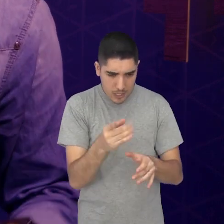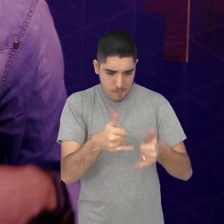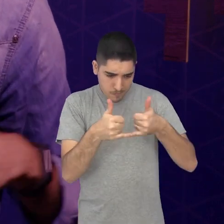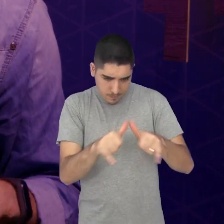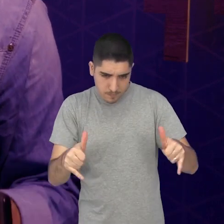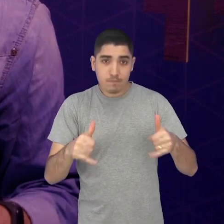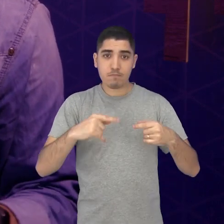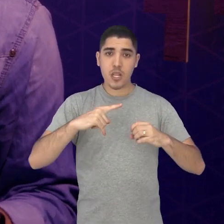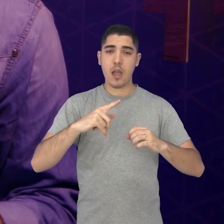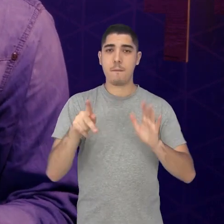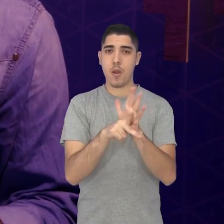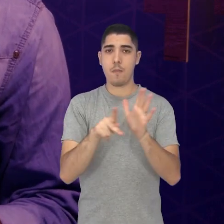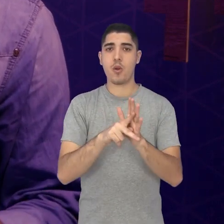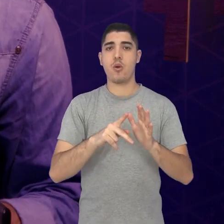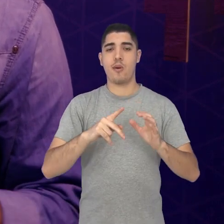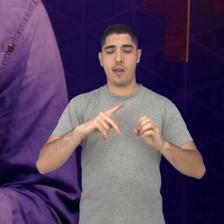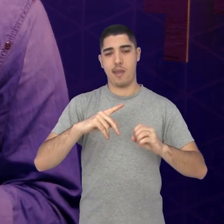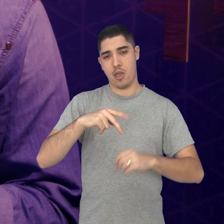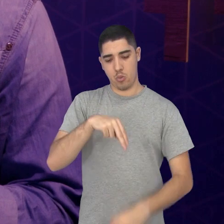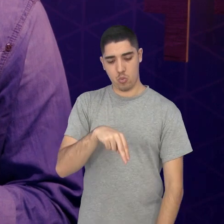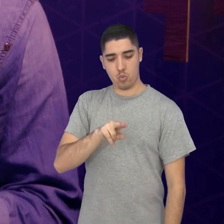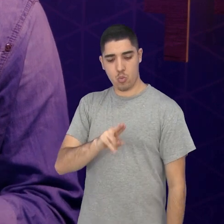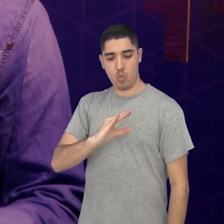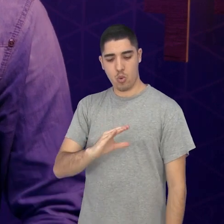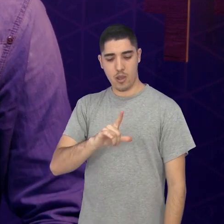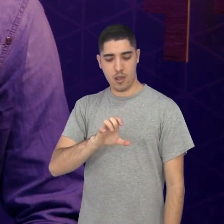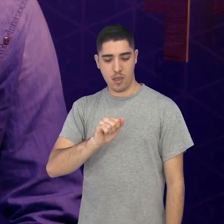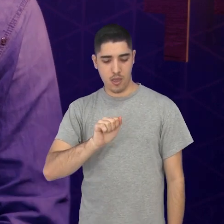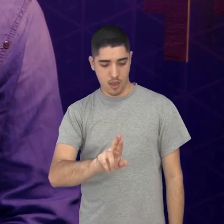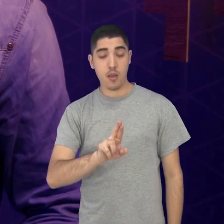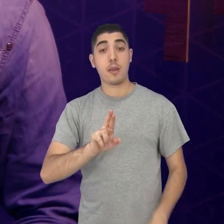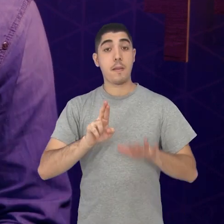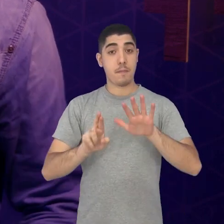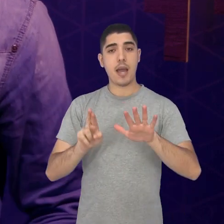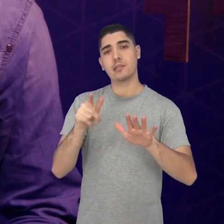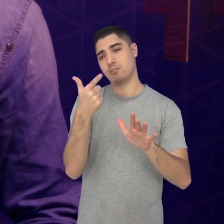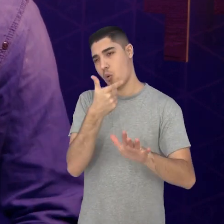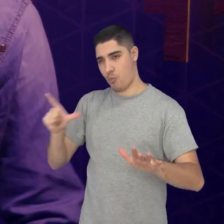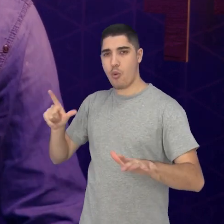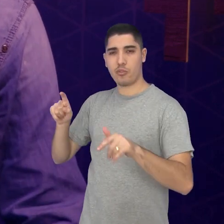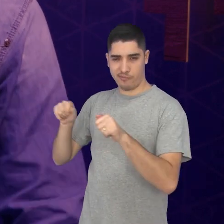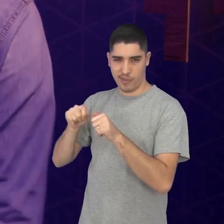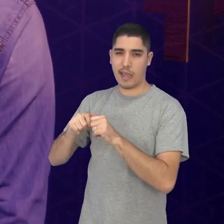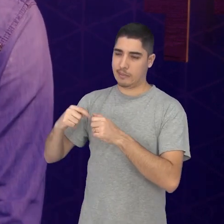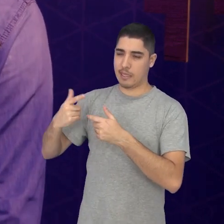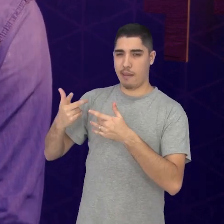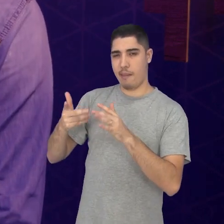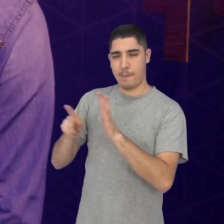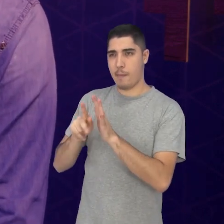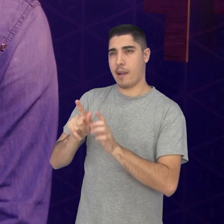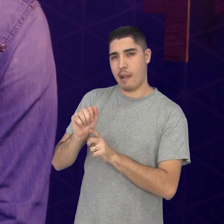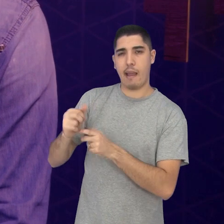e é só. super sustentável. Uhum. Ao contrário da fissão nuclear, que emite sim, tal, poluentes e tal, a